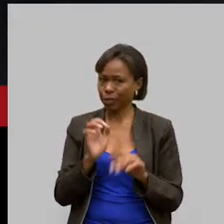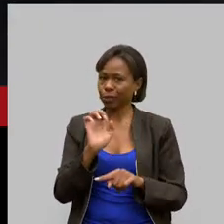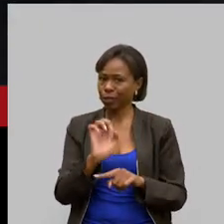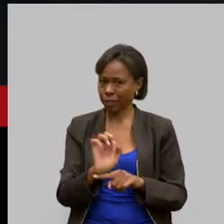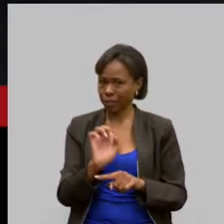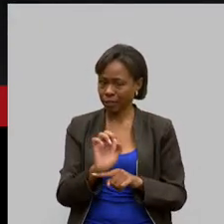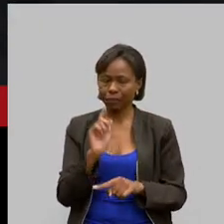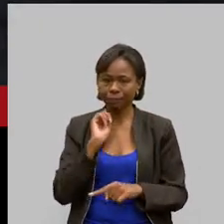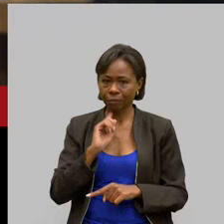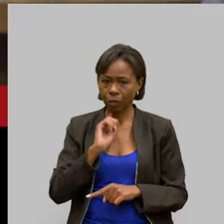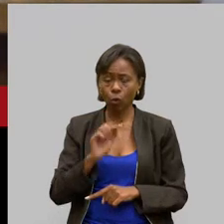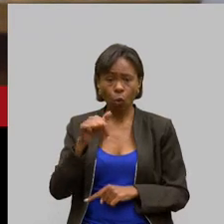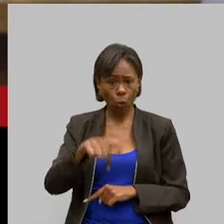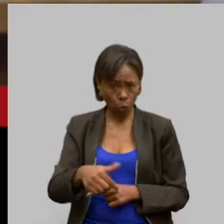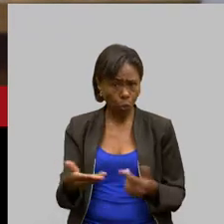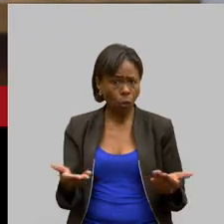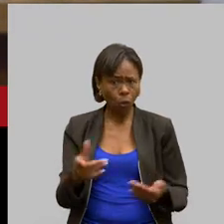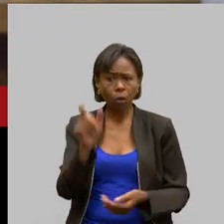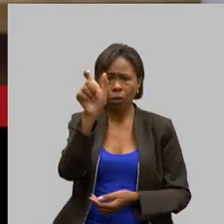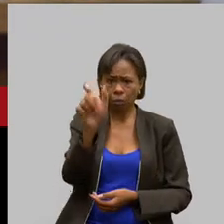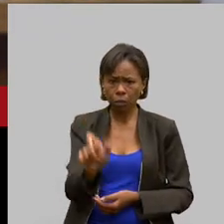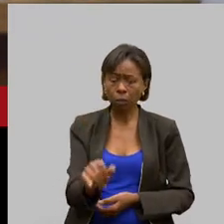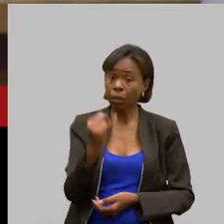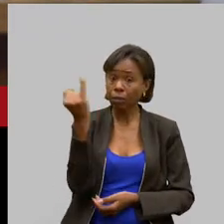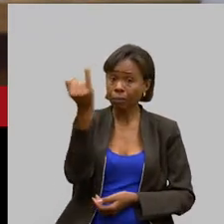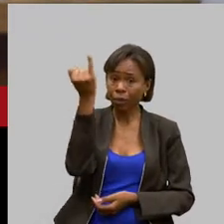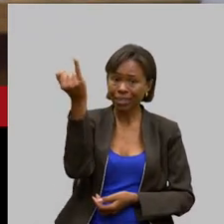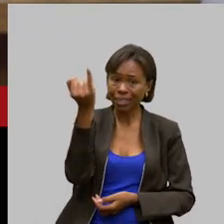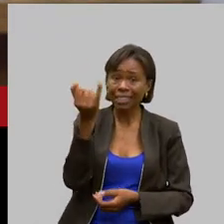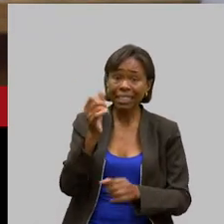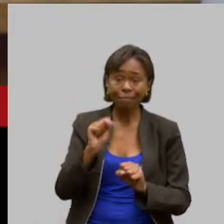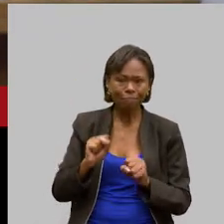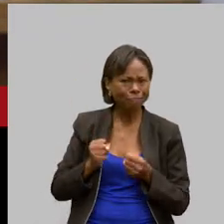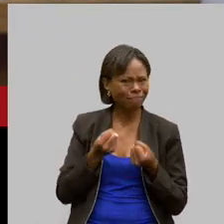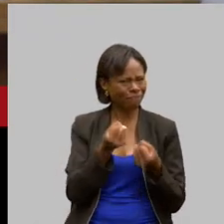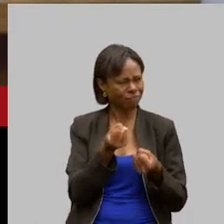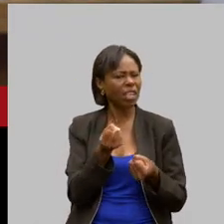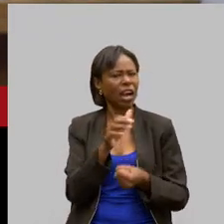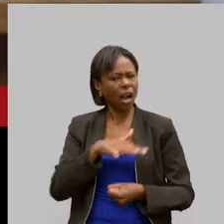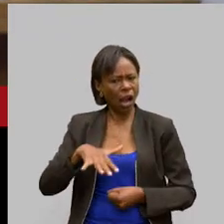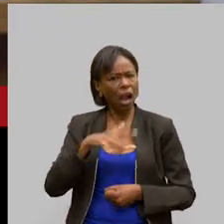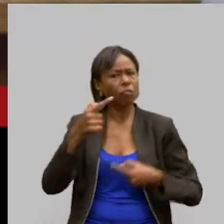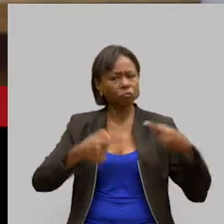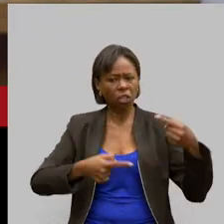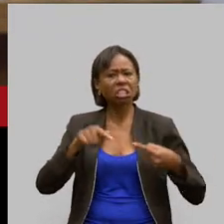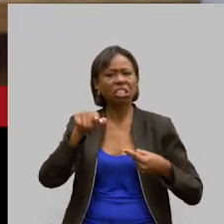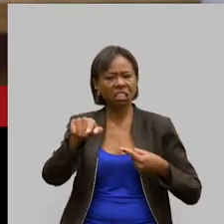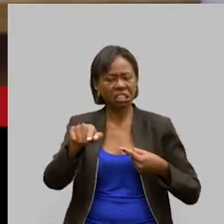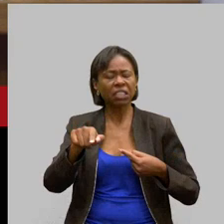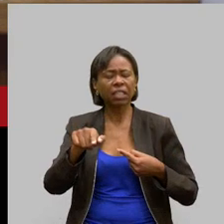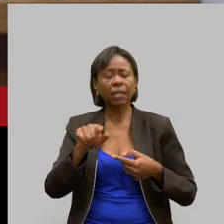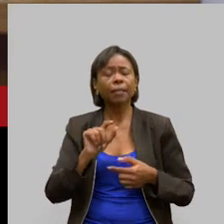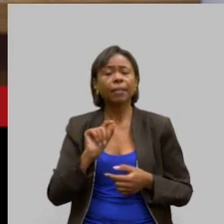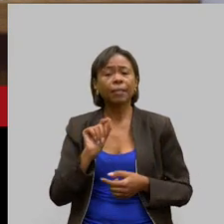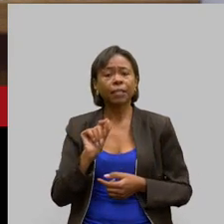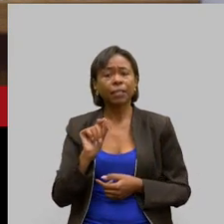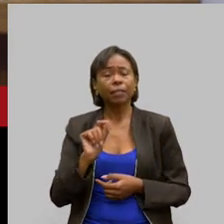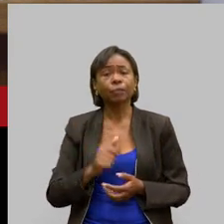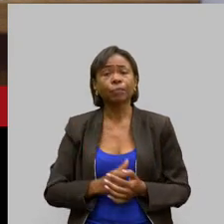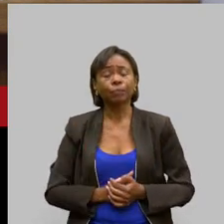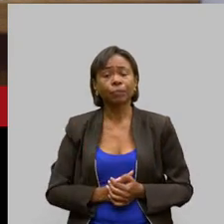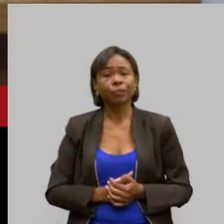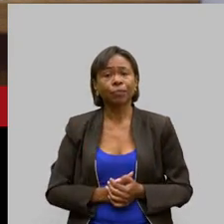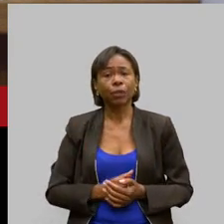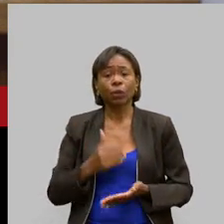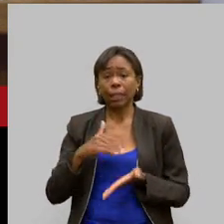aí uma pessoa muito importante que está fortalecendo a política veio para fortalecer ainda mais a política da pessoa com deficiência que é